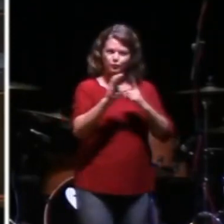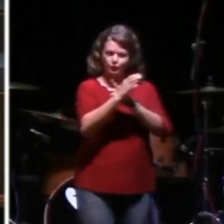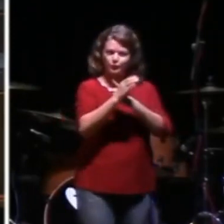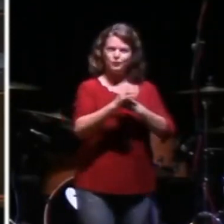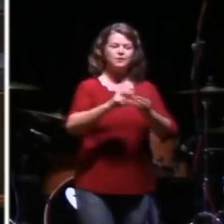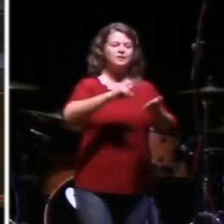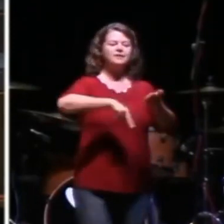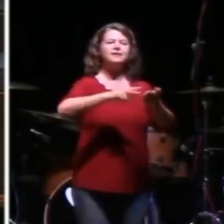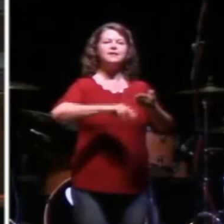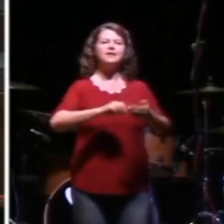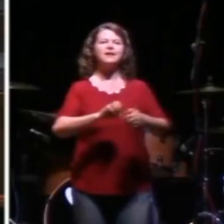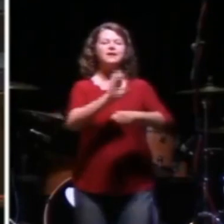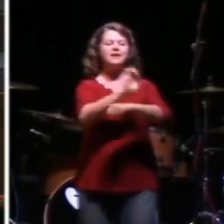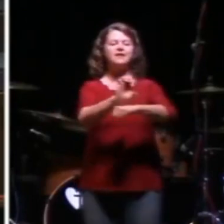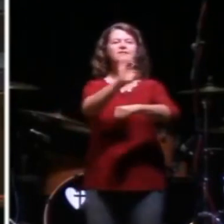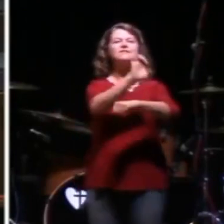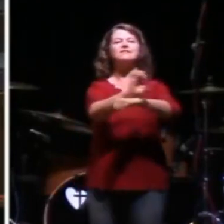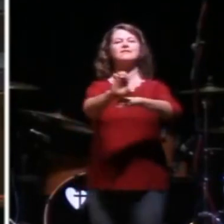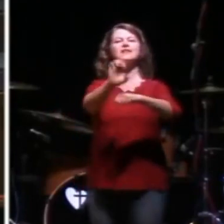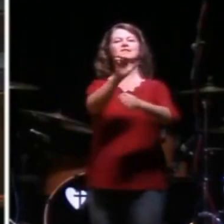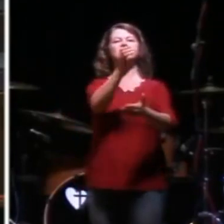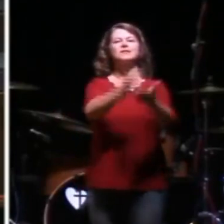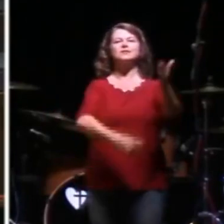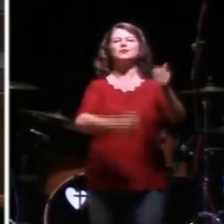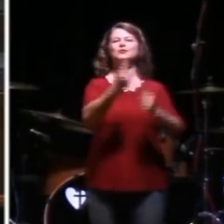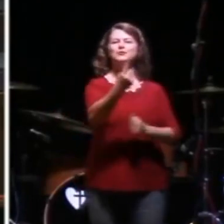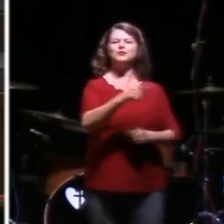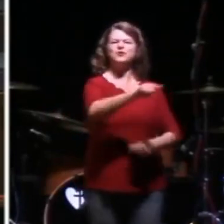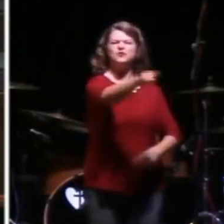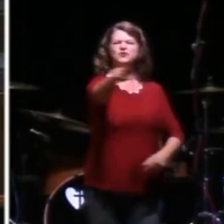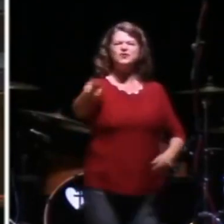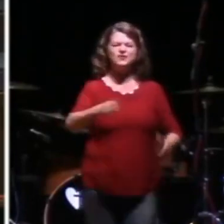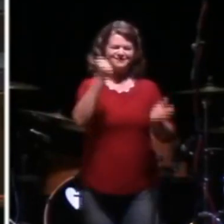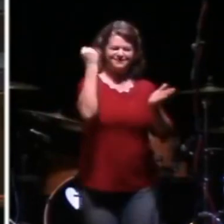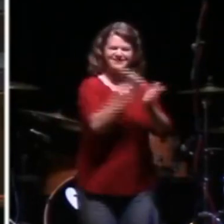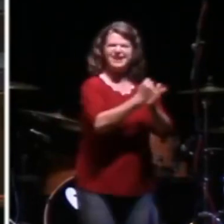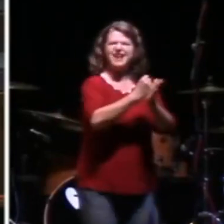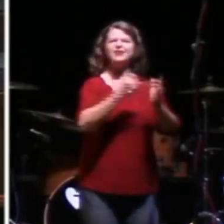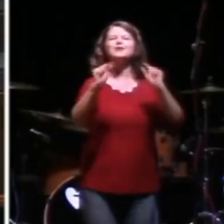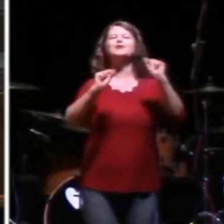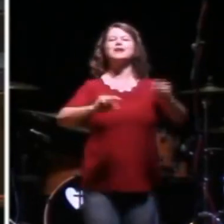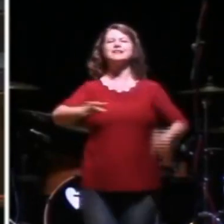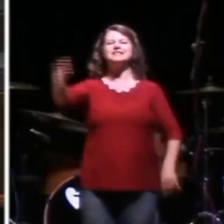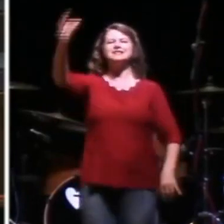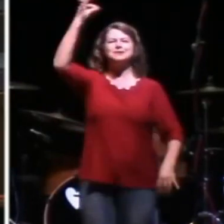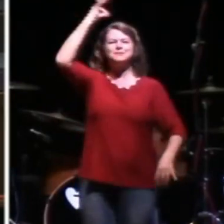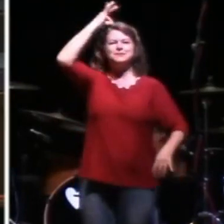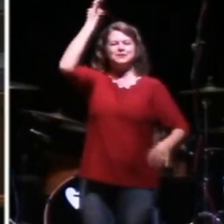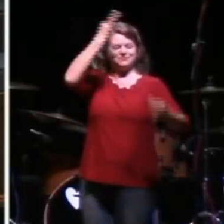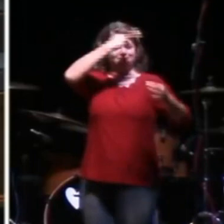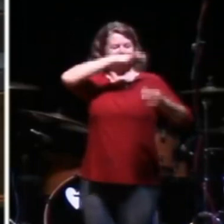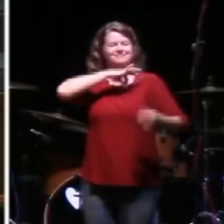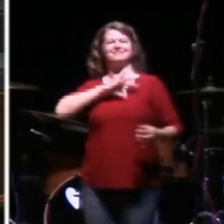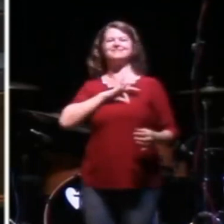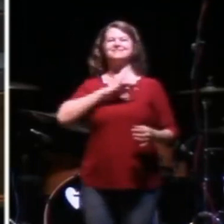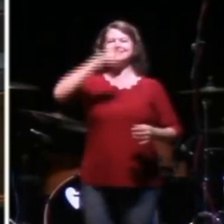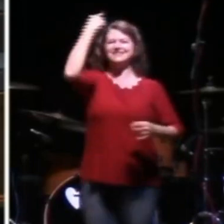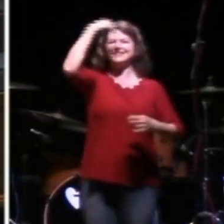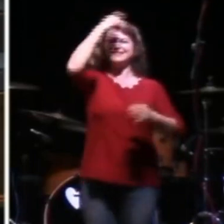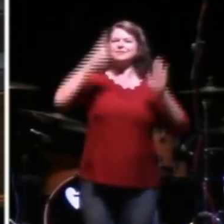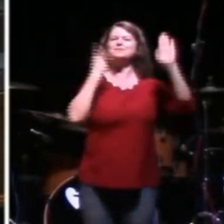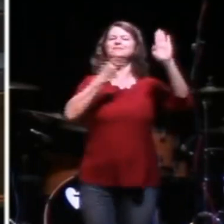leia efésios capítulo 1 porque forte selados com o espírito santo da promessa como uma marca